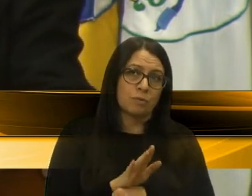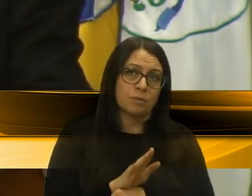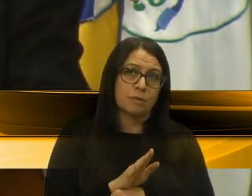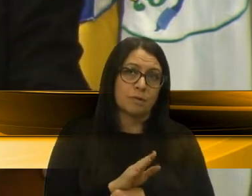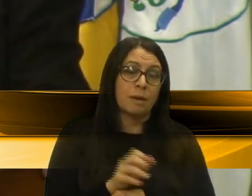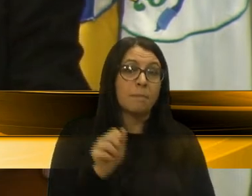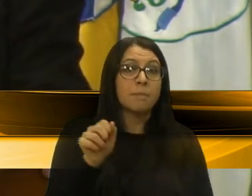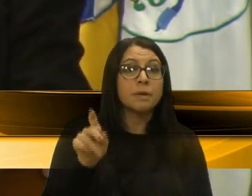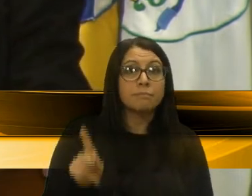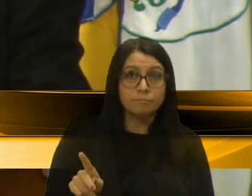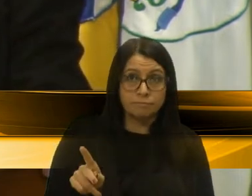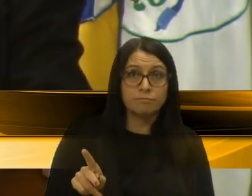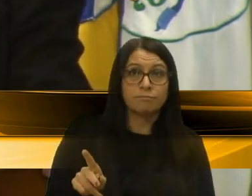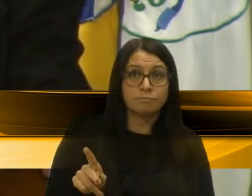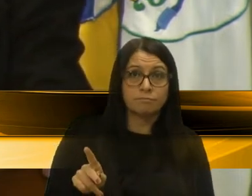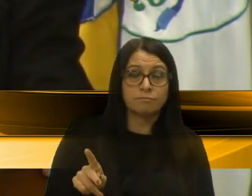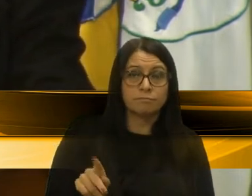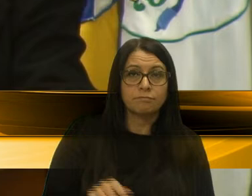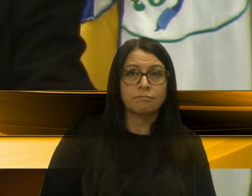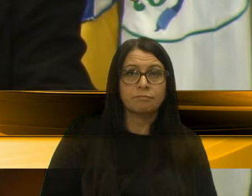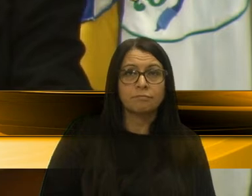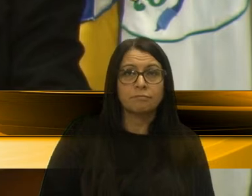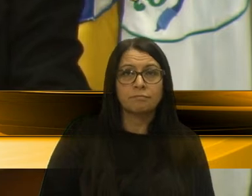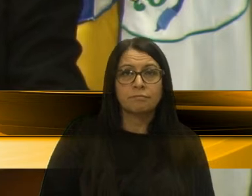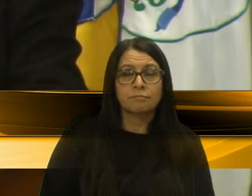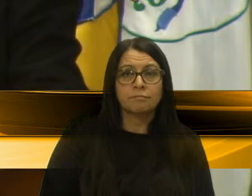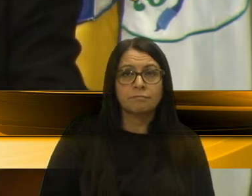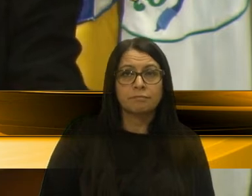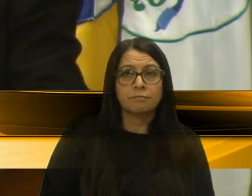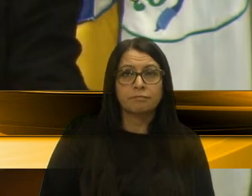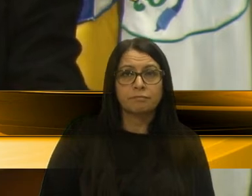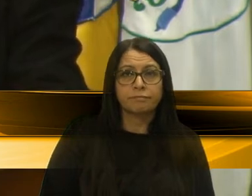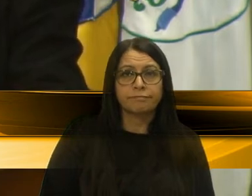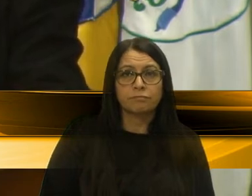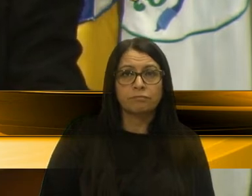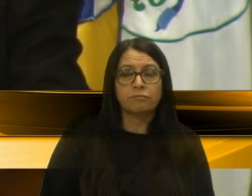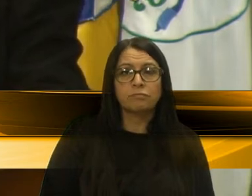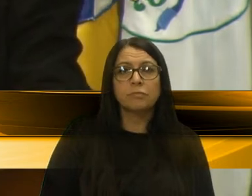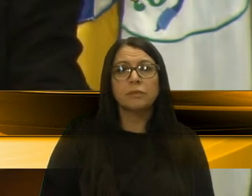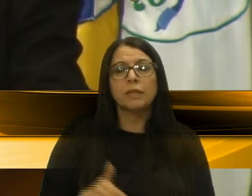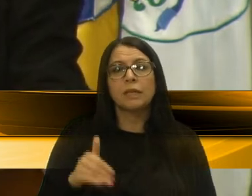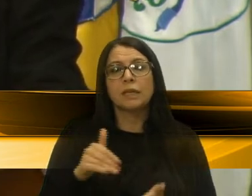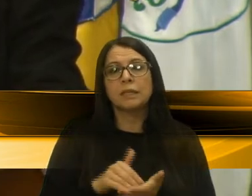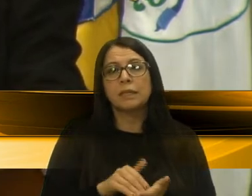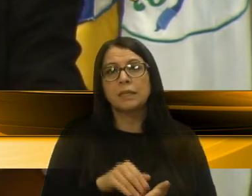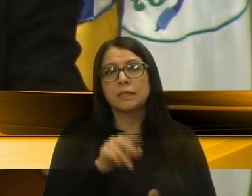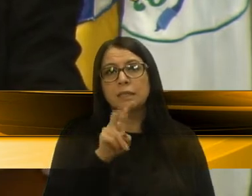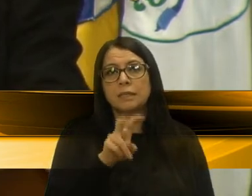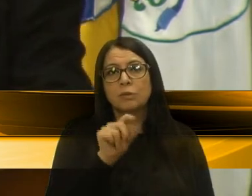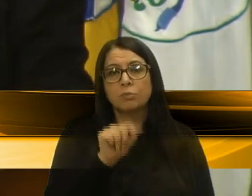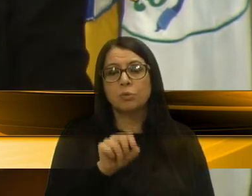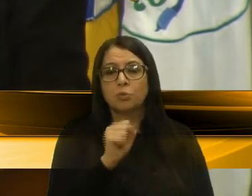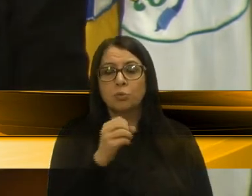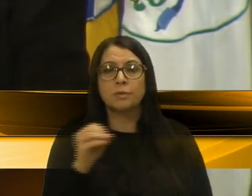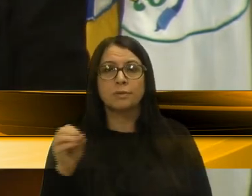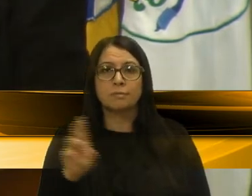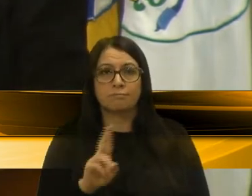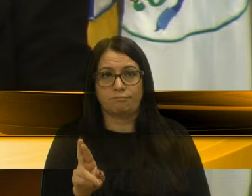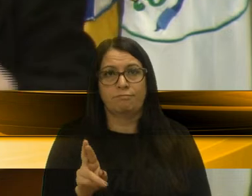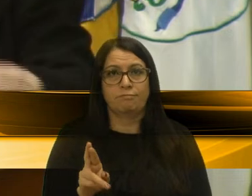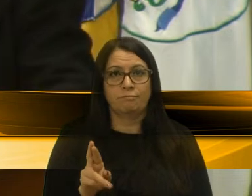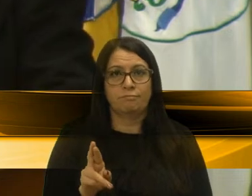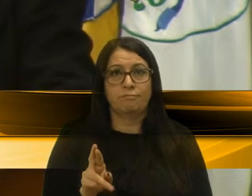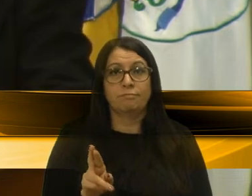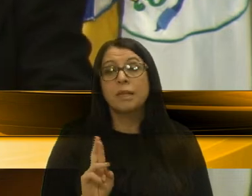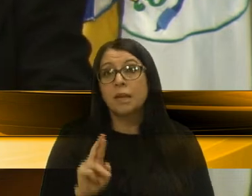se aposentar por até o teto de R$ 5.800. Mas,